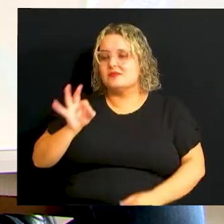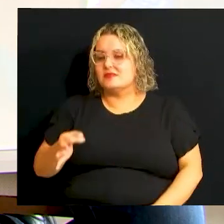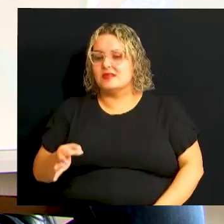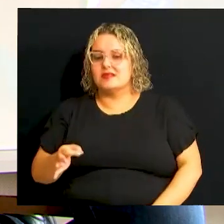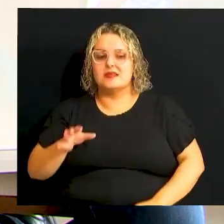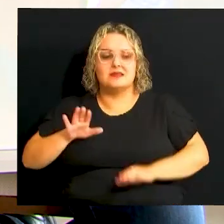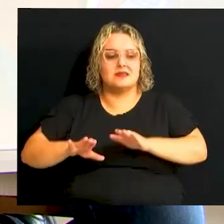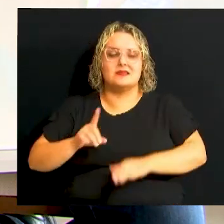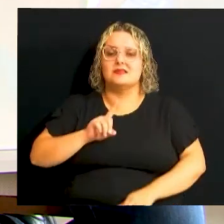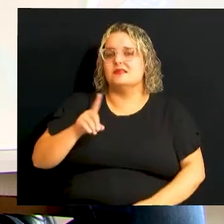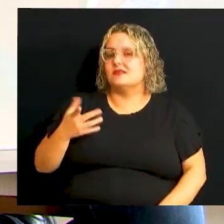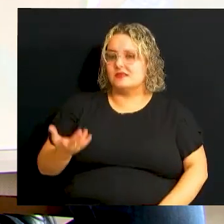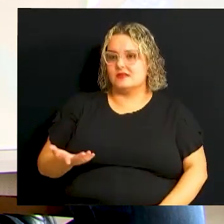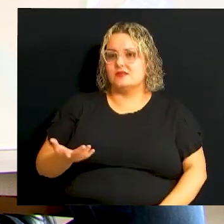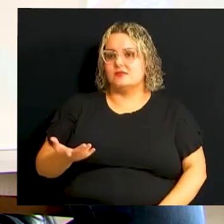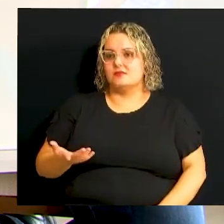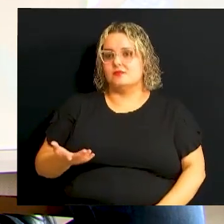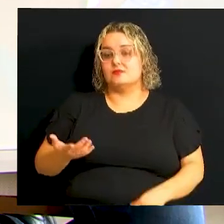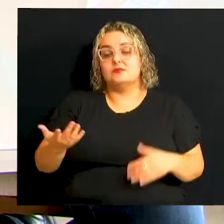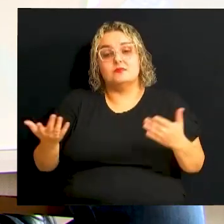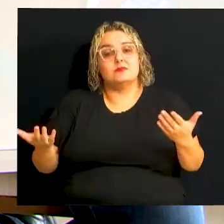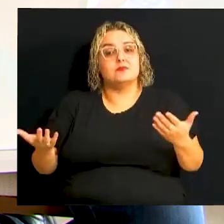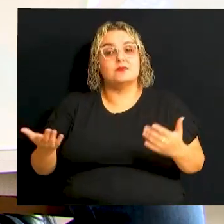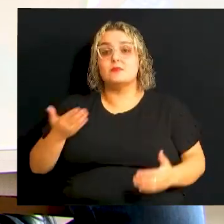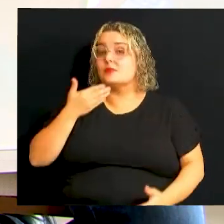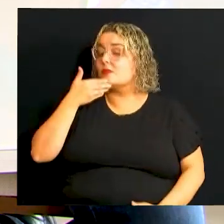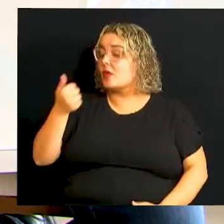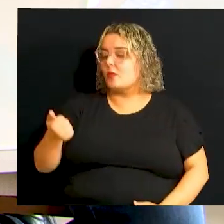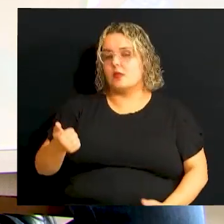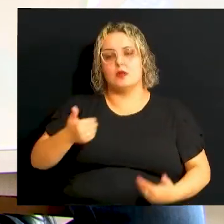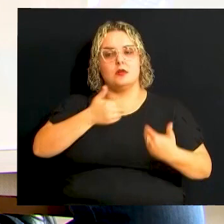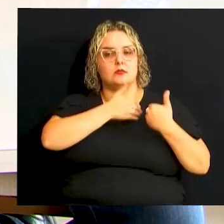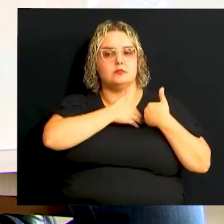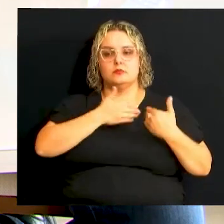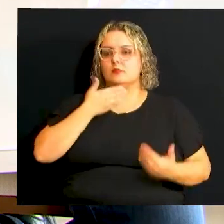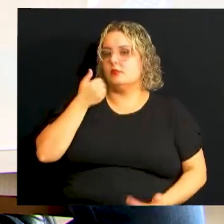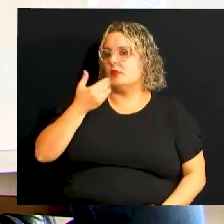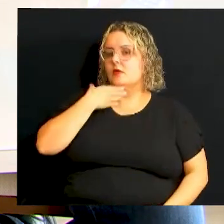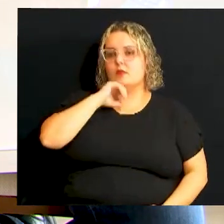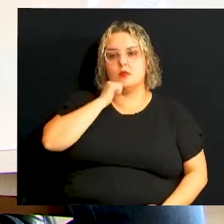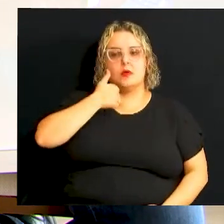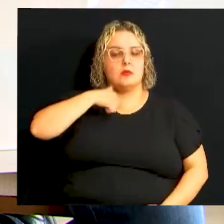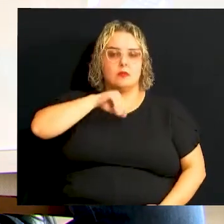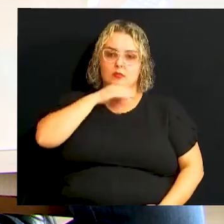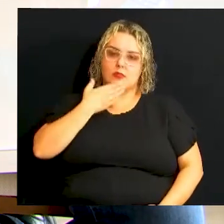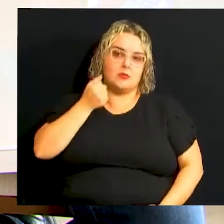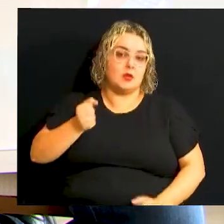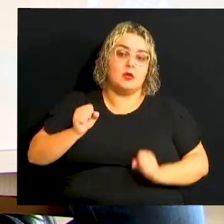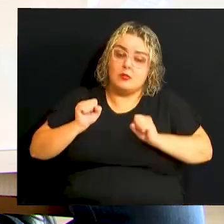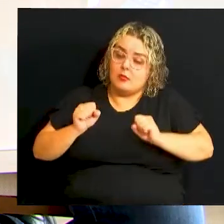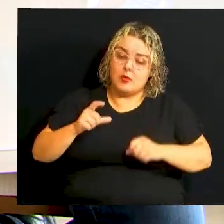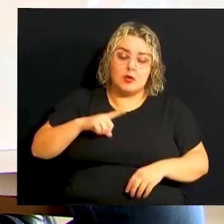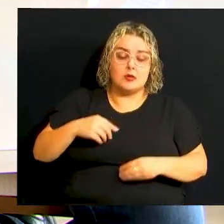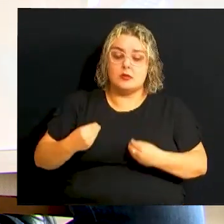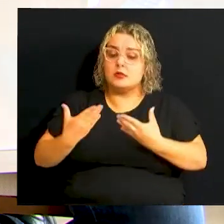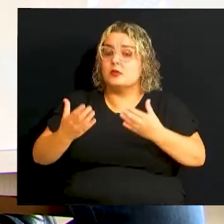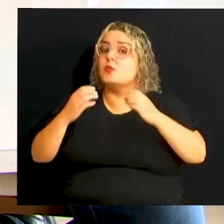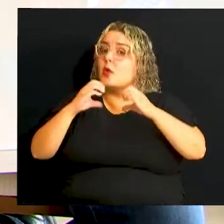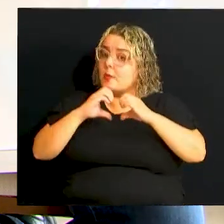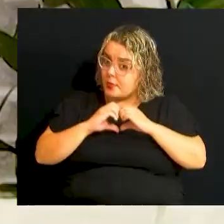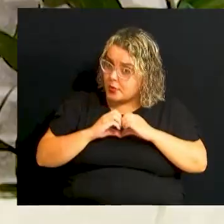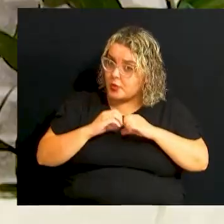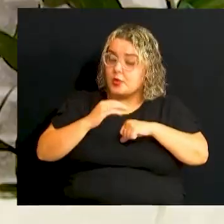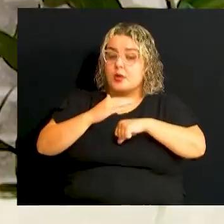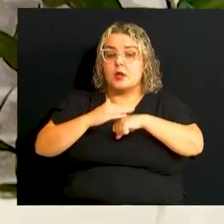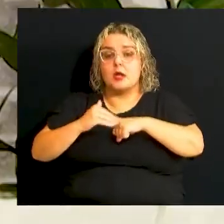fazendo certo? Será que não estou? Seja o melhor responsável, o melhor pai, a melhor mãe que você possa ser,